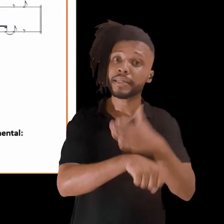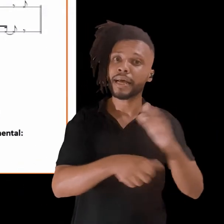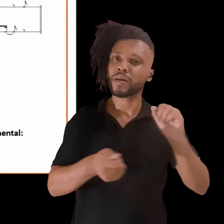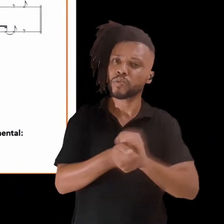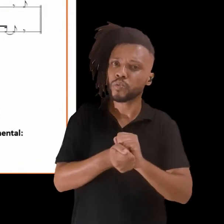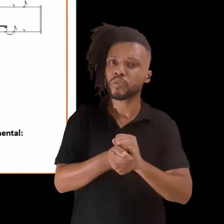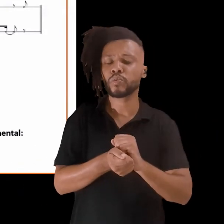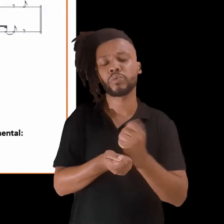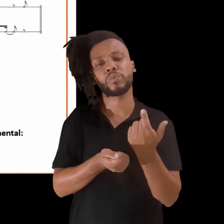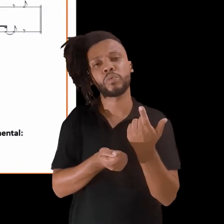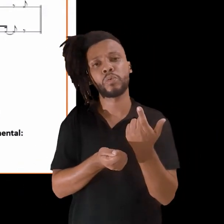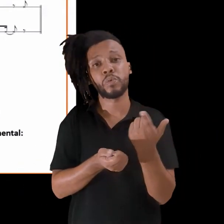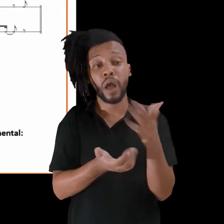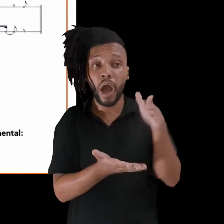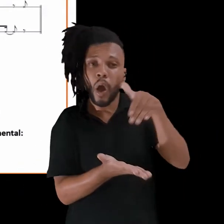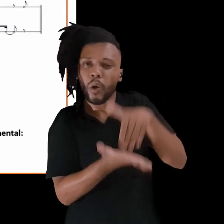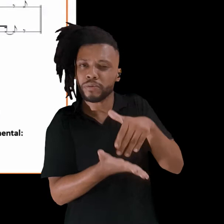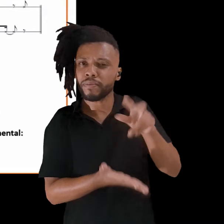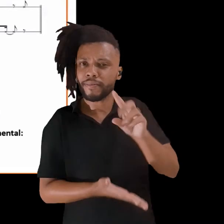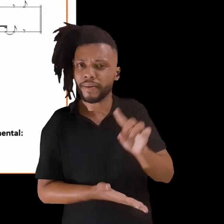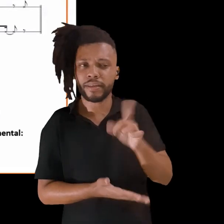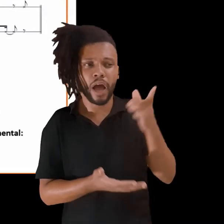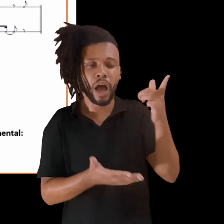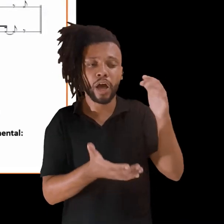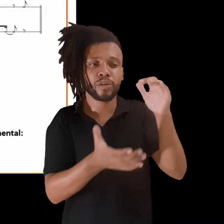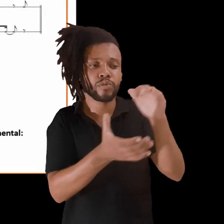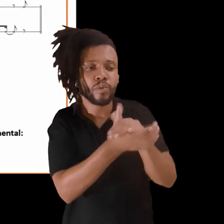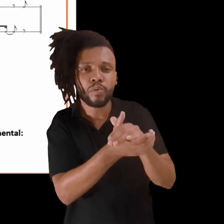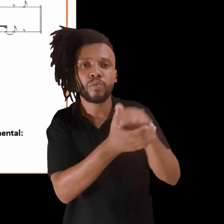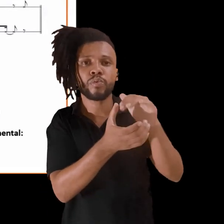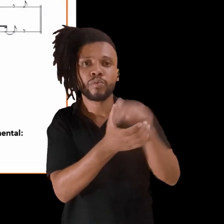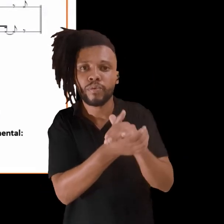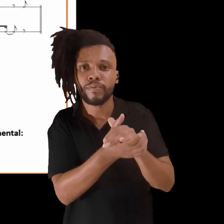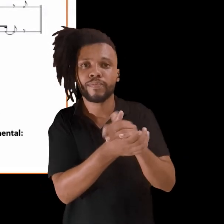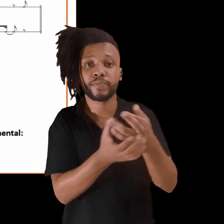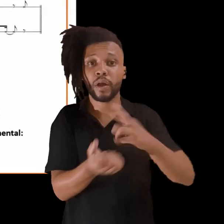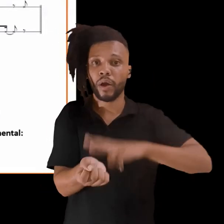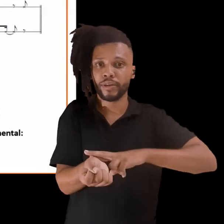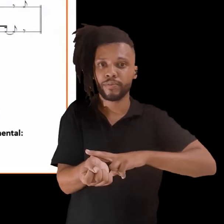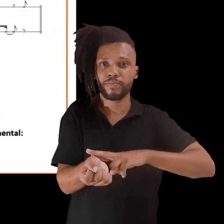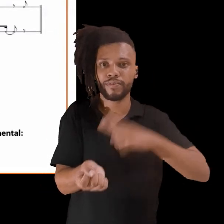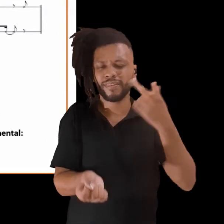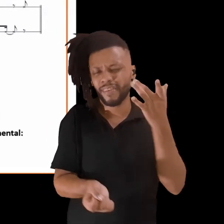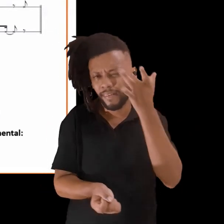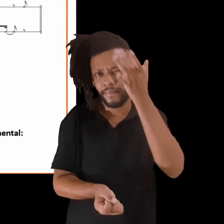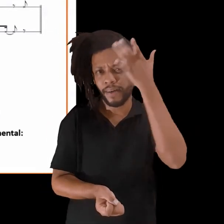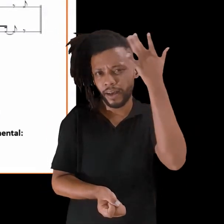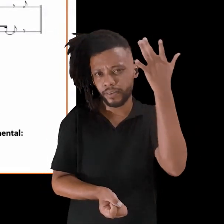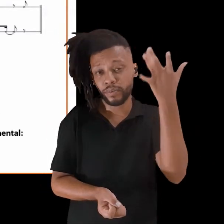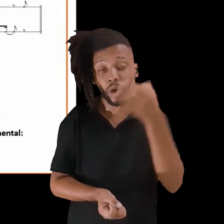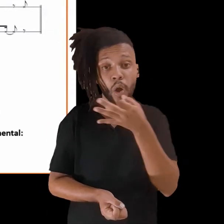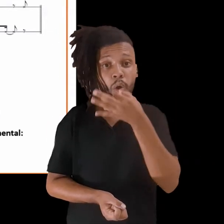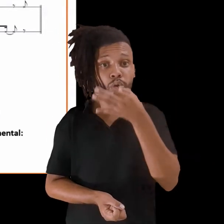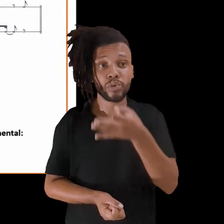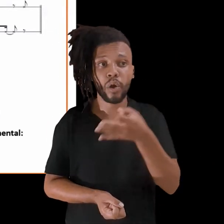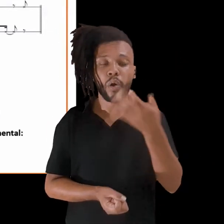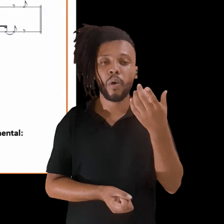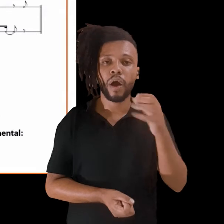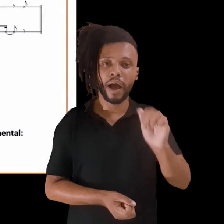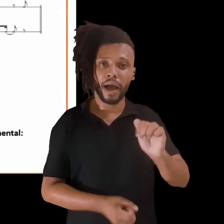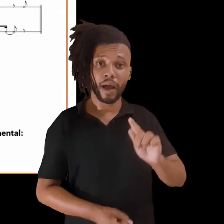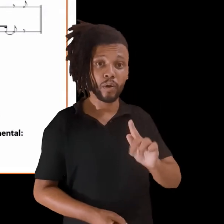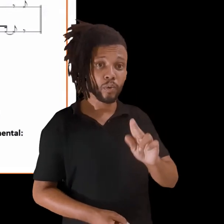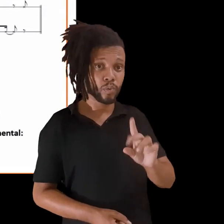Tum, tum. Última vez. Tum, tum. Fácil, né? O som agudo nós